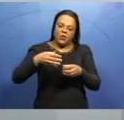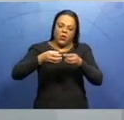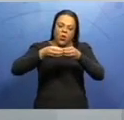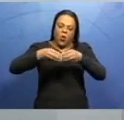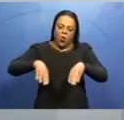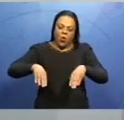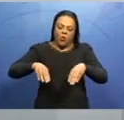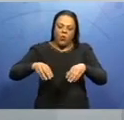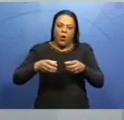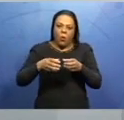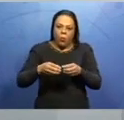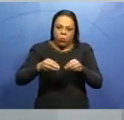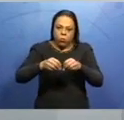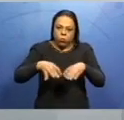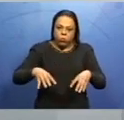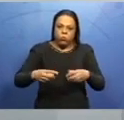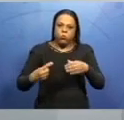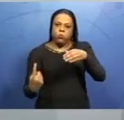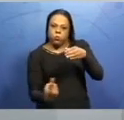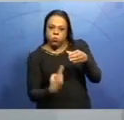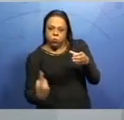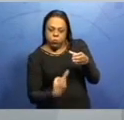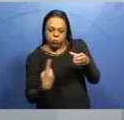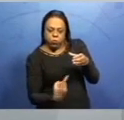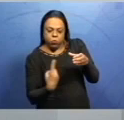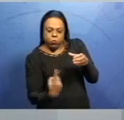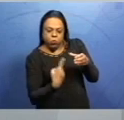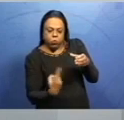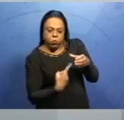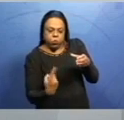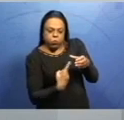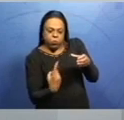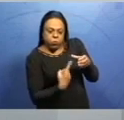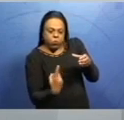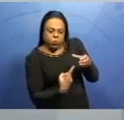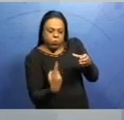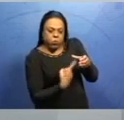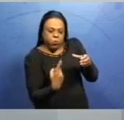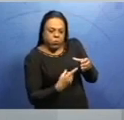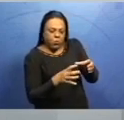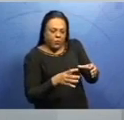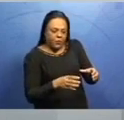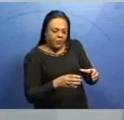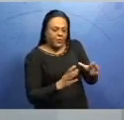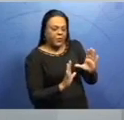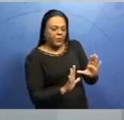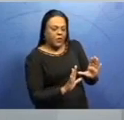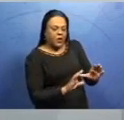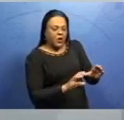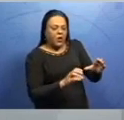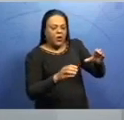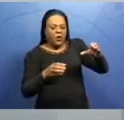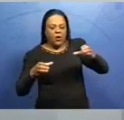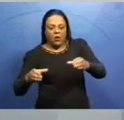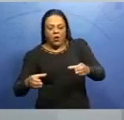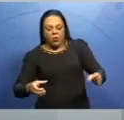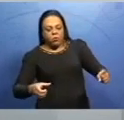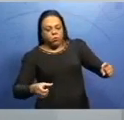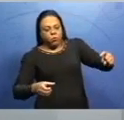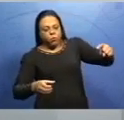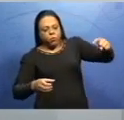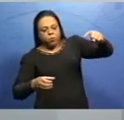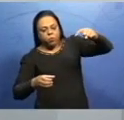mais. Transfira a mistura para uma tigela e acrescente aos poucos a farinha e o